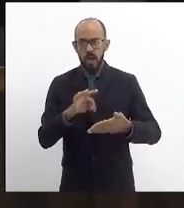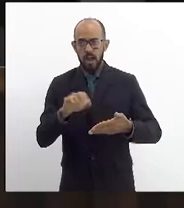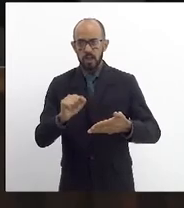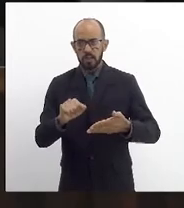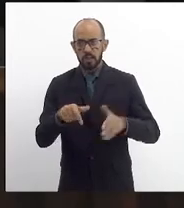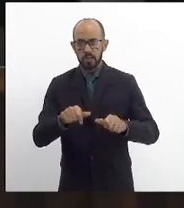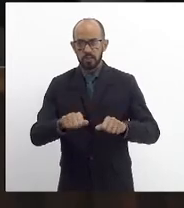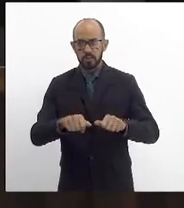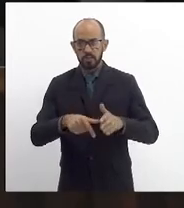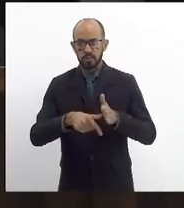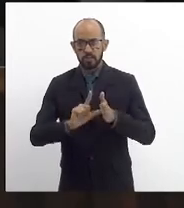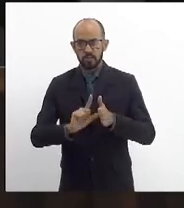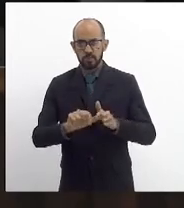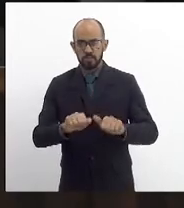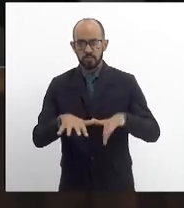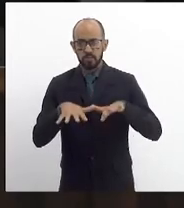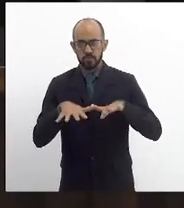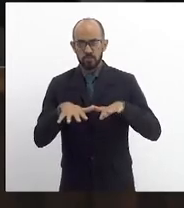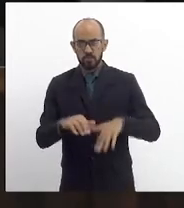da sessão anterior